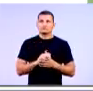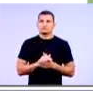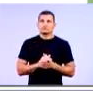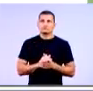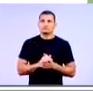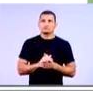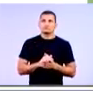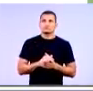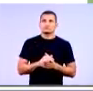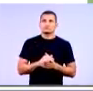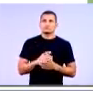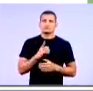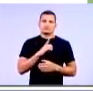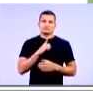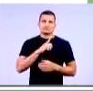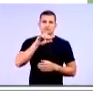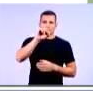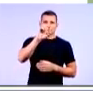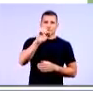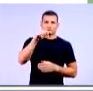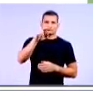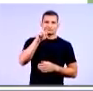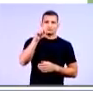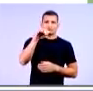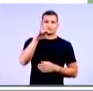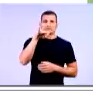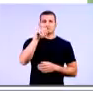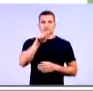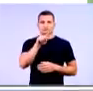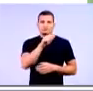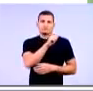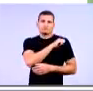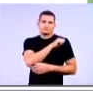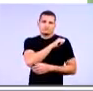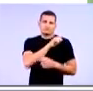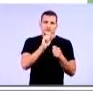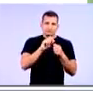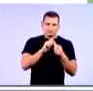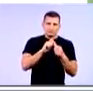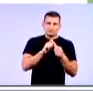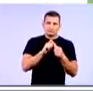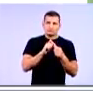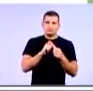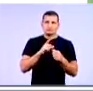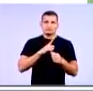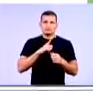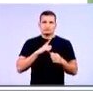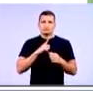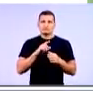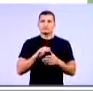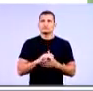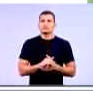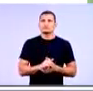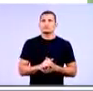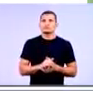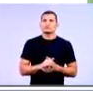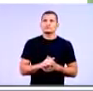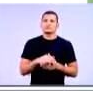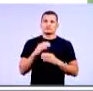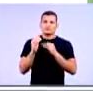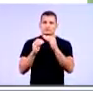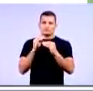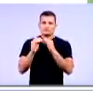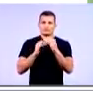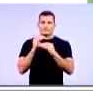sequência? E aí temos aqui no diagrama de sequência, nesse cenário, o aluno, a interface do sistema e o banco de